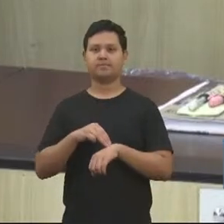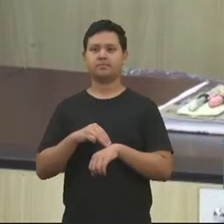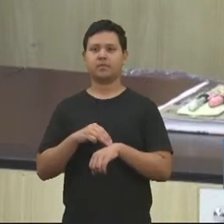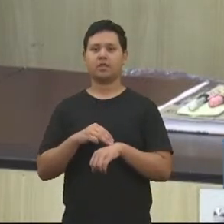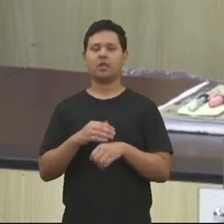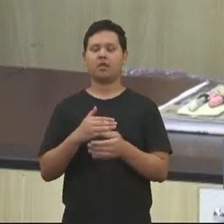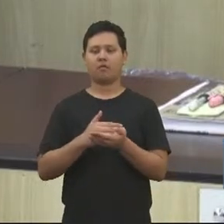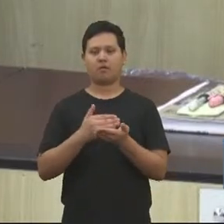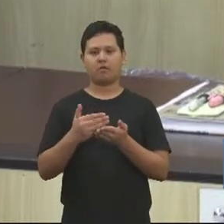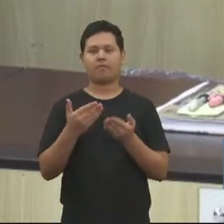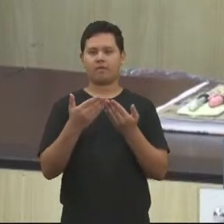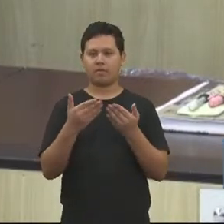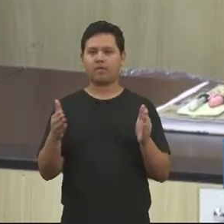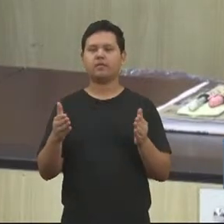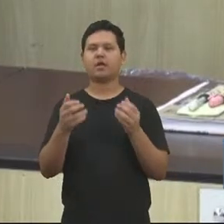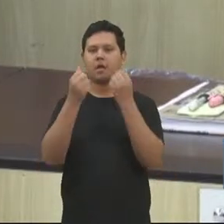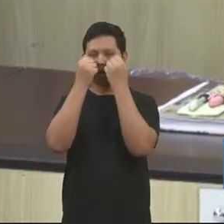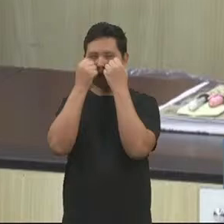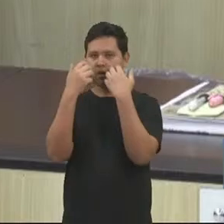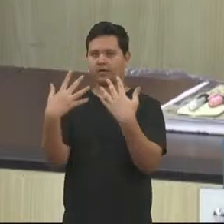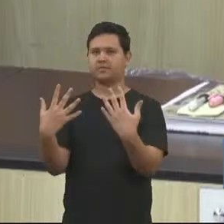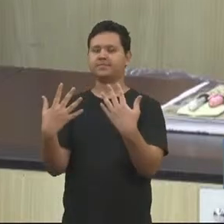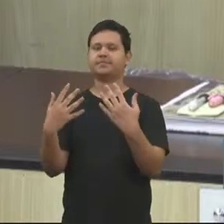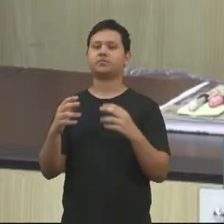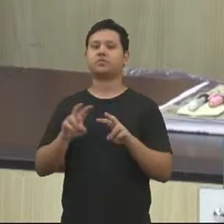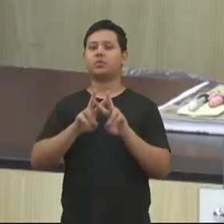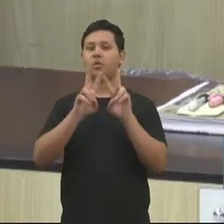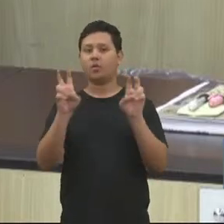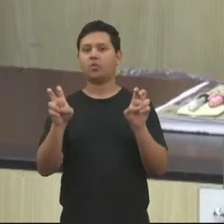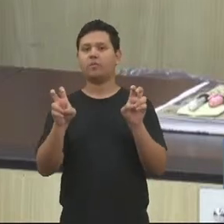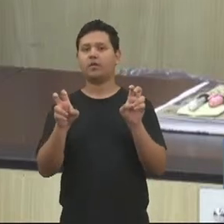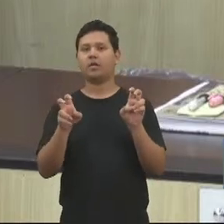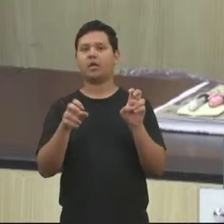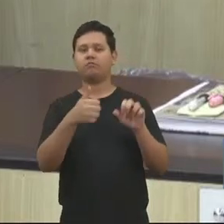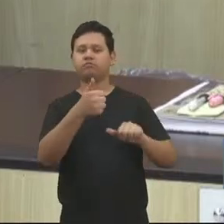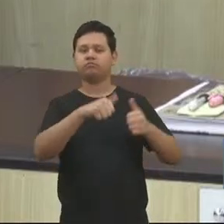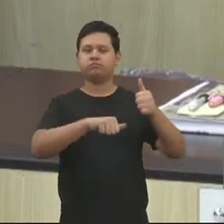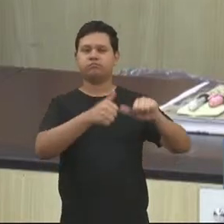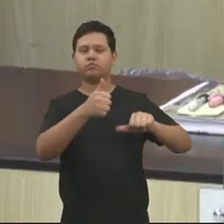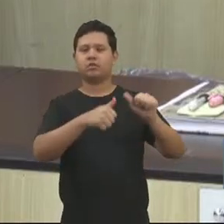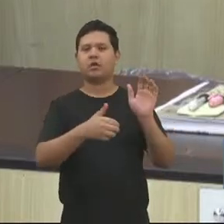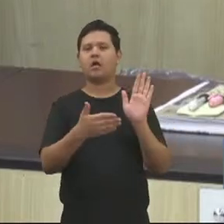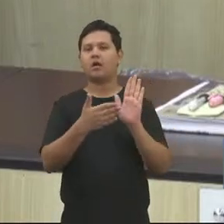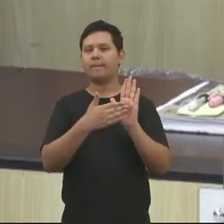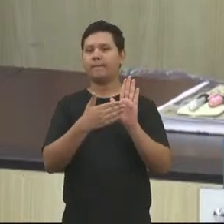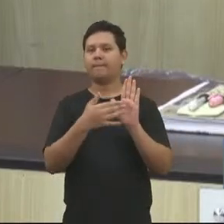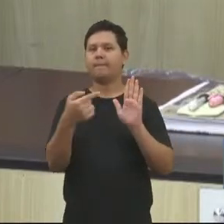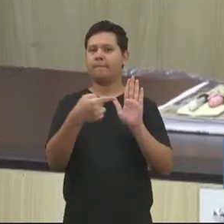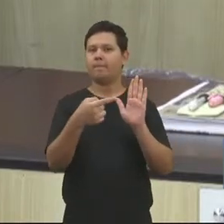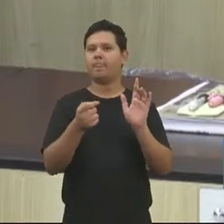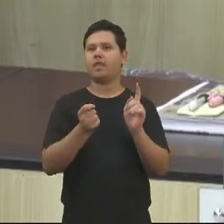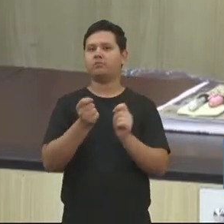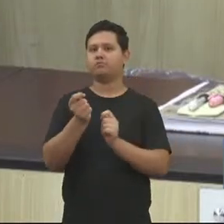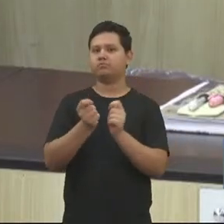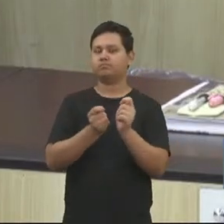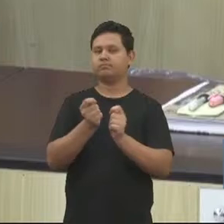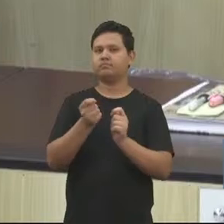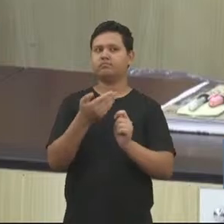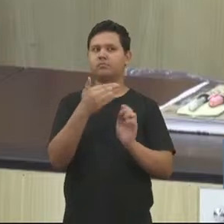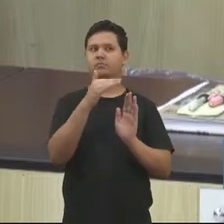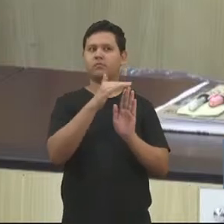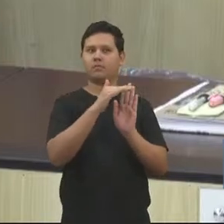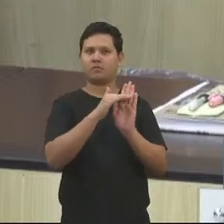declaro aberta a presente audiência pública destinada à avaliação e demonstração do cumprimento das